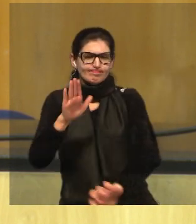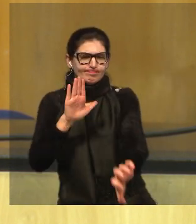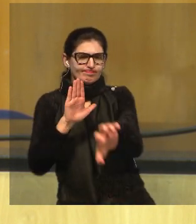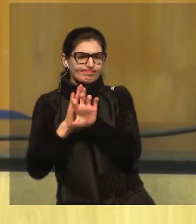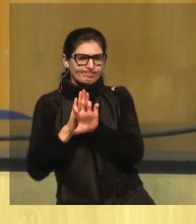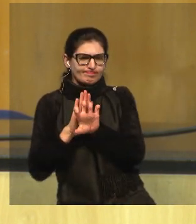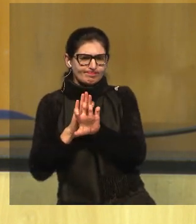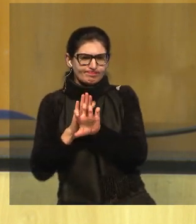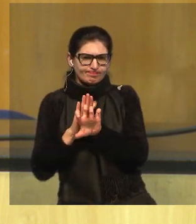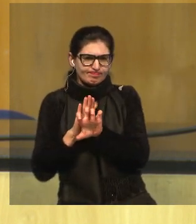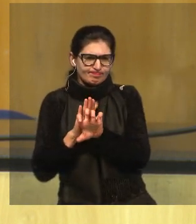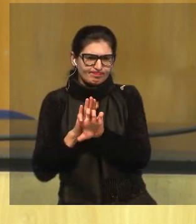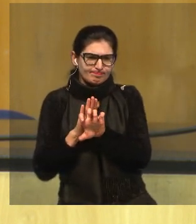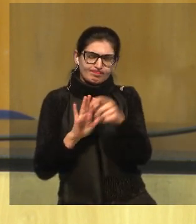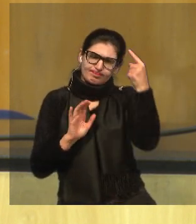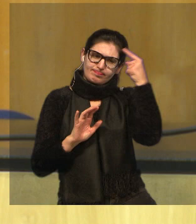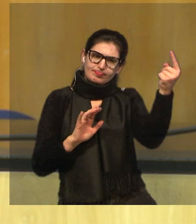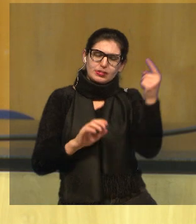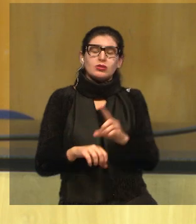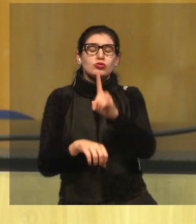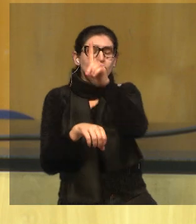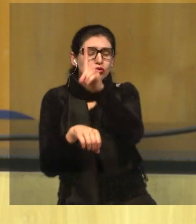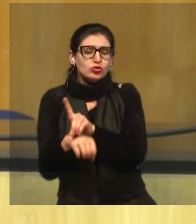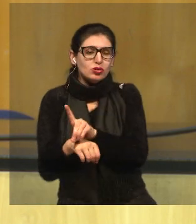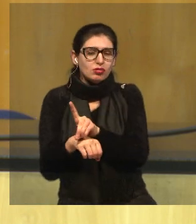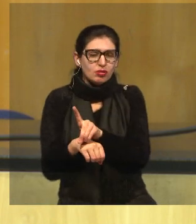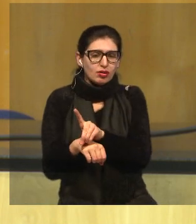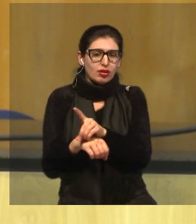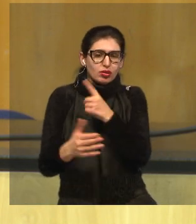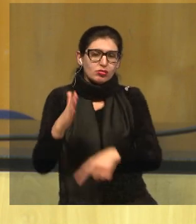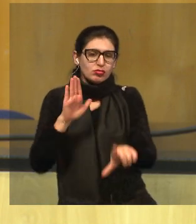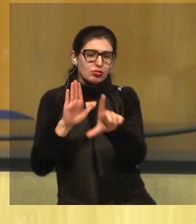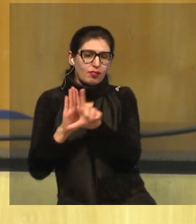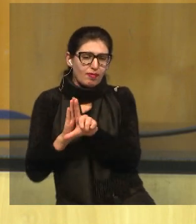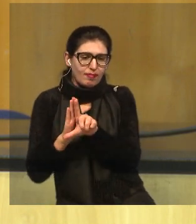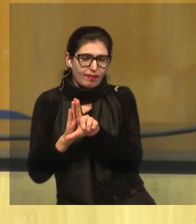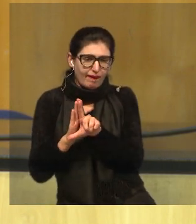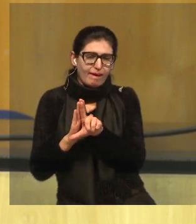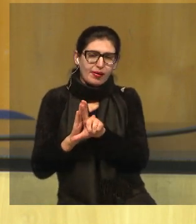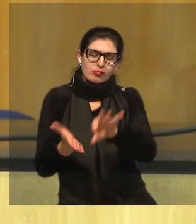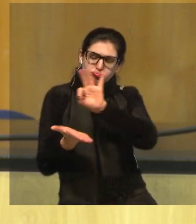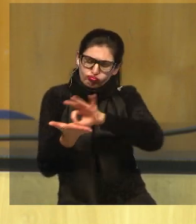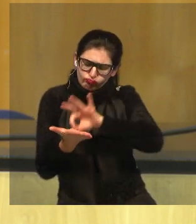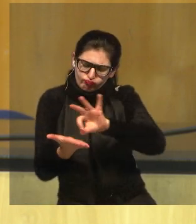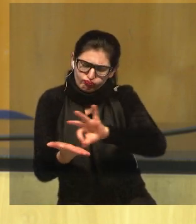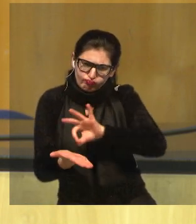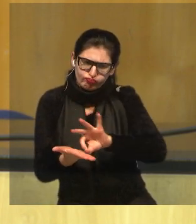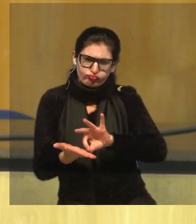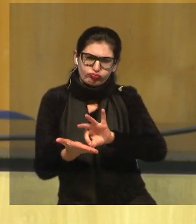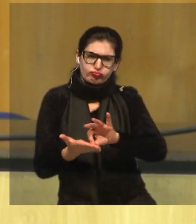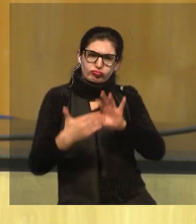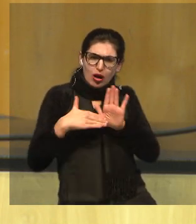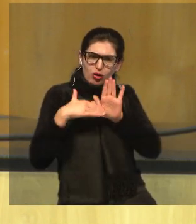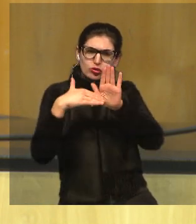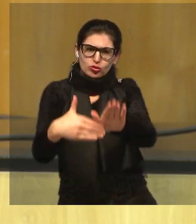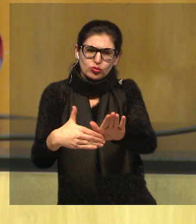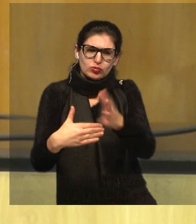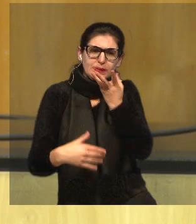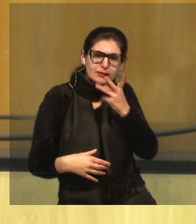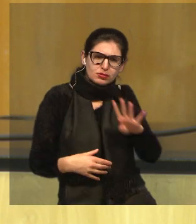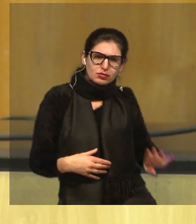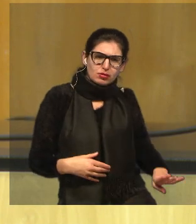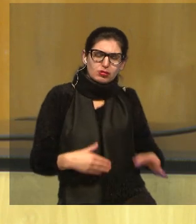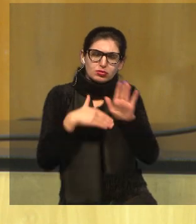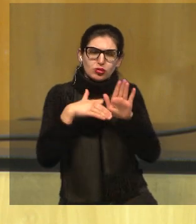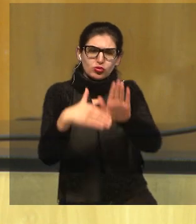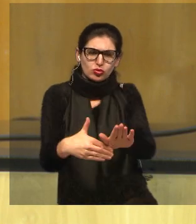olhar mais sensível de garantia dos direitos, de que a lei seja realmente cumprida, de que se estabeleçam, de que a gente olhe ainda para o ECA e